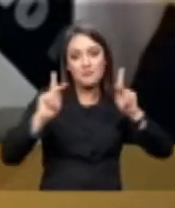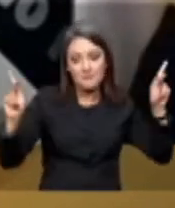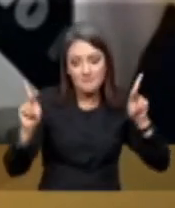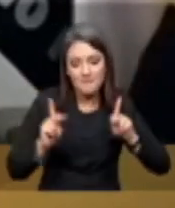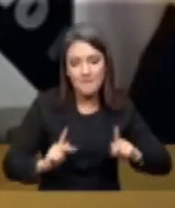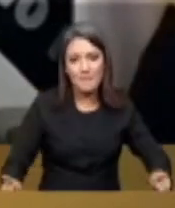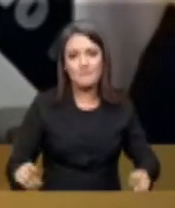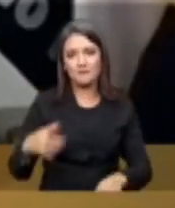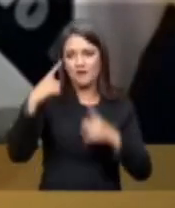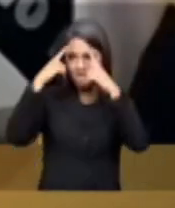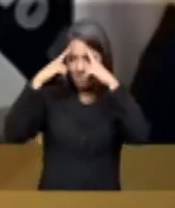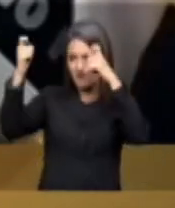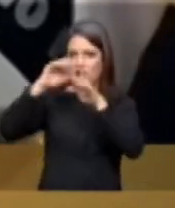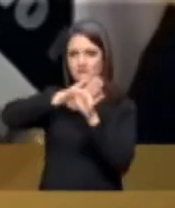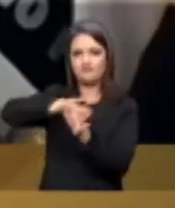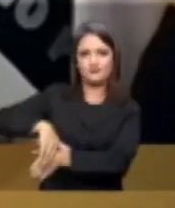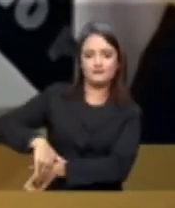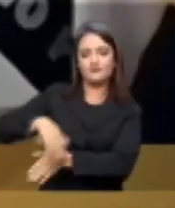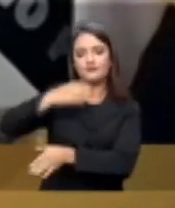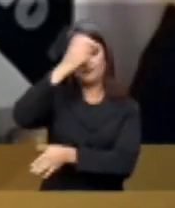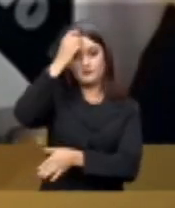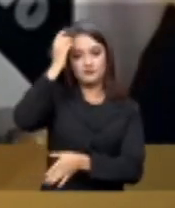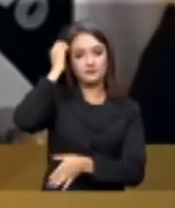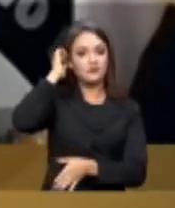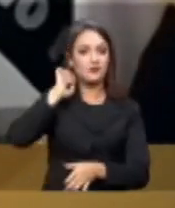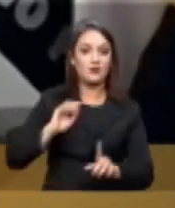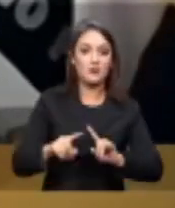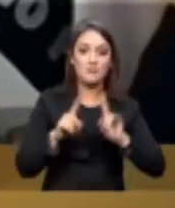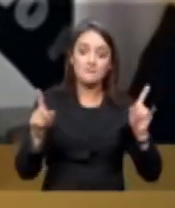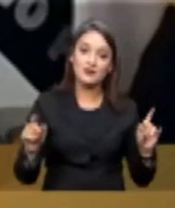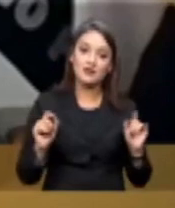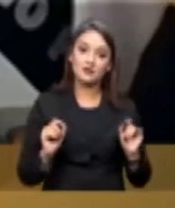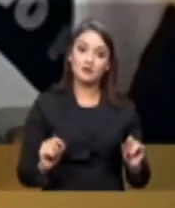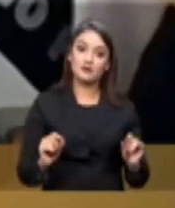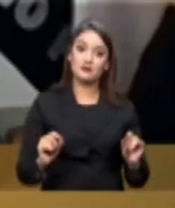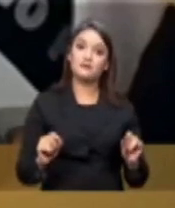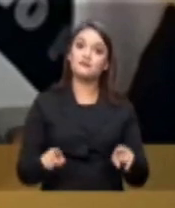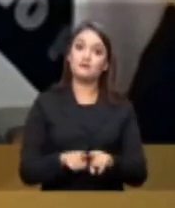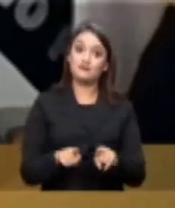afaste a violência do cotidiano. Todavia,